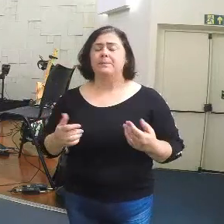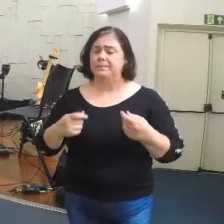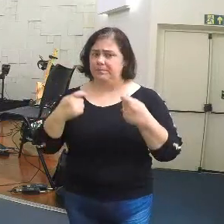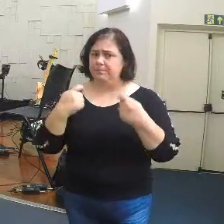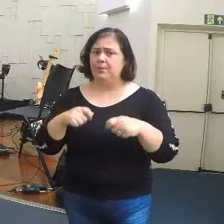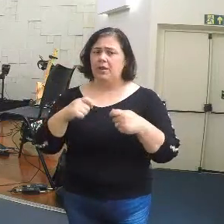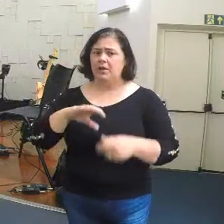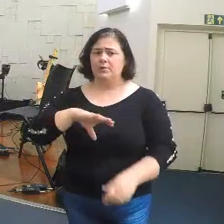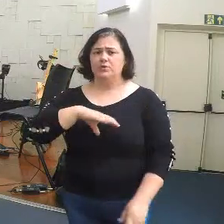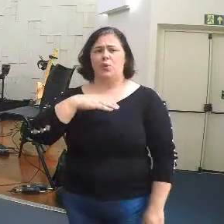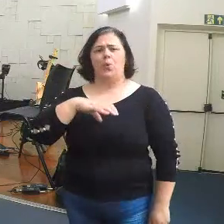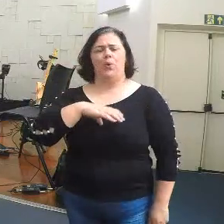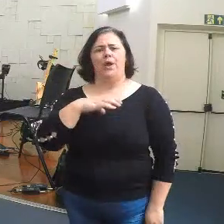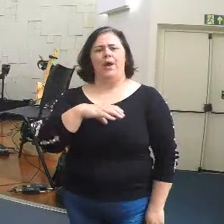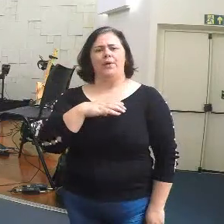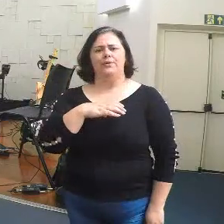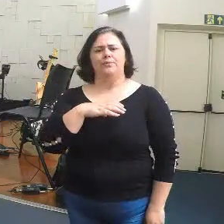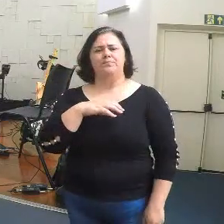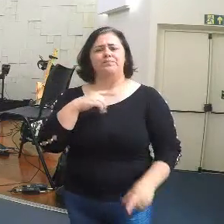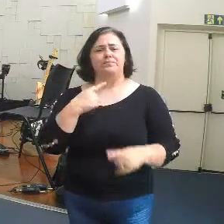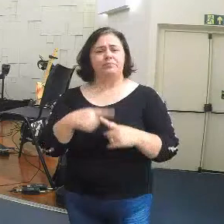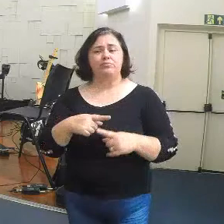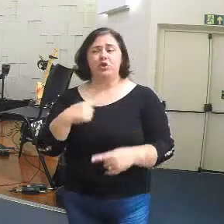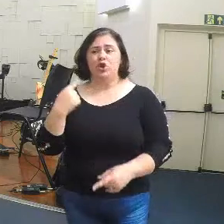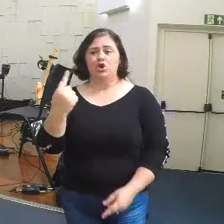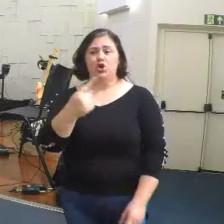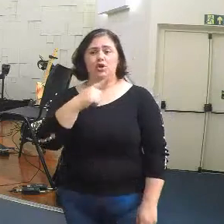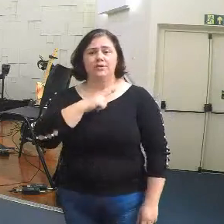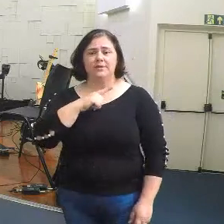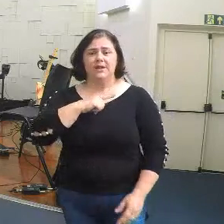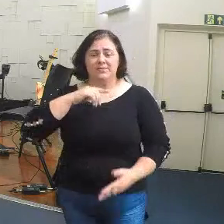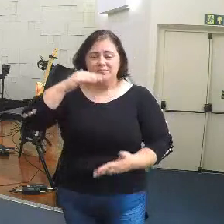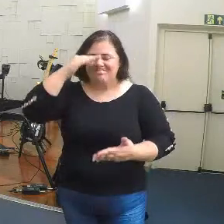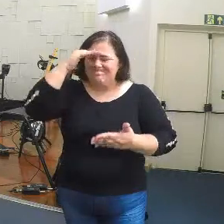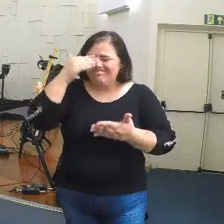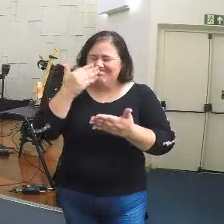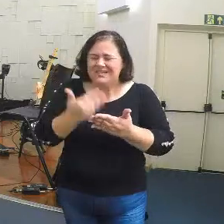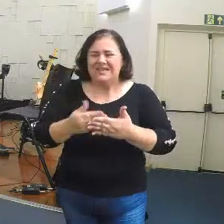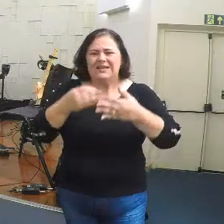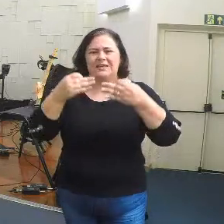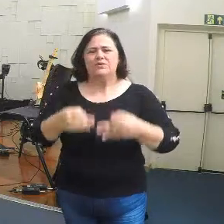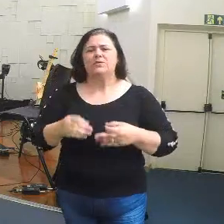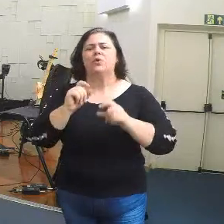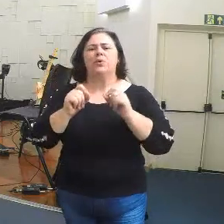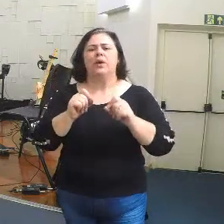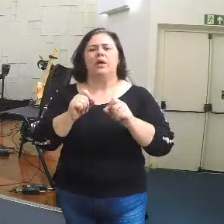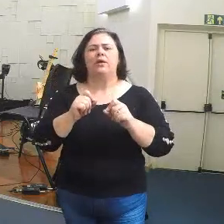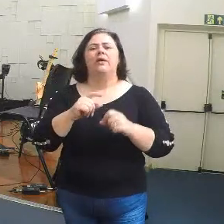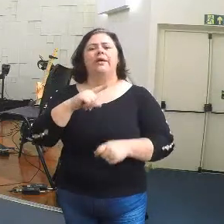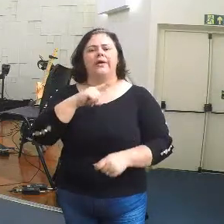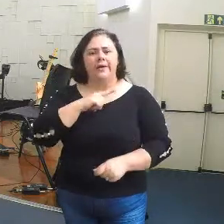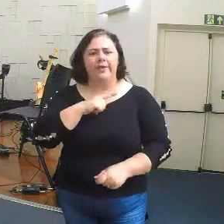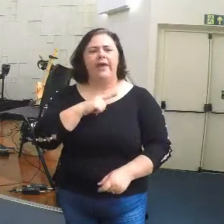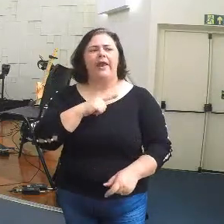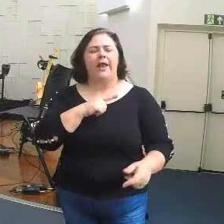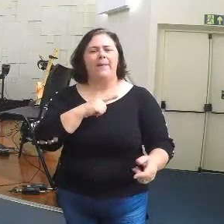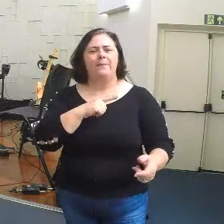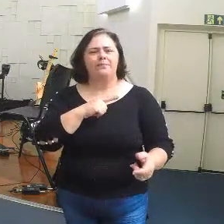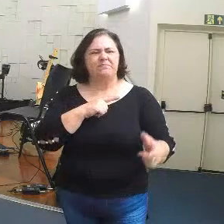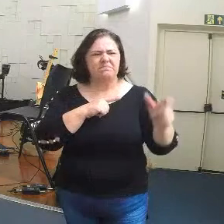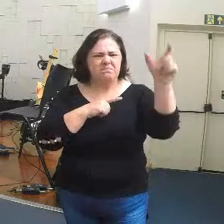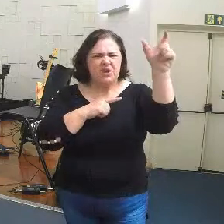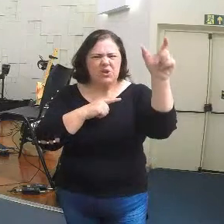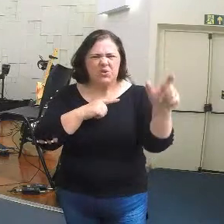Porque se tem uma certeza nos nossos relacionamentos humanos, é que nós seremos decepcionados. É que nossas expectativas